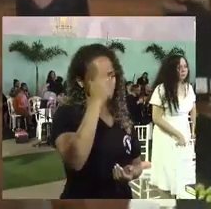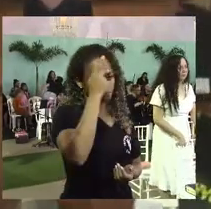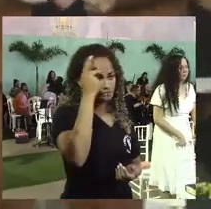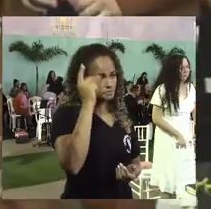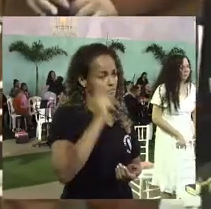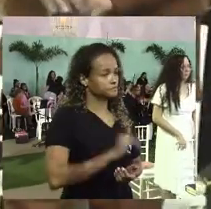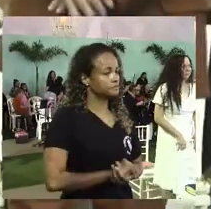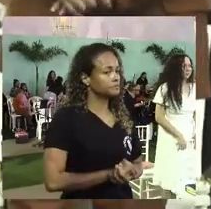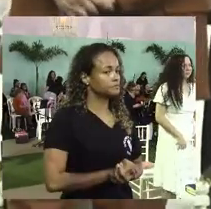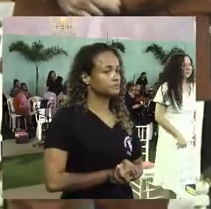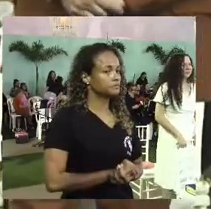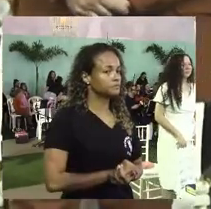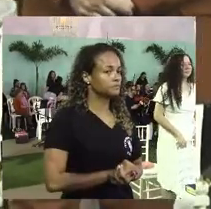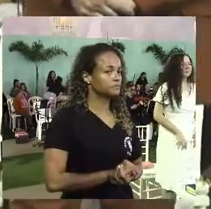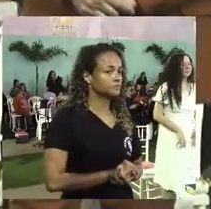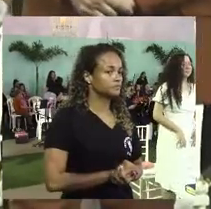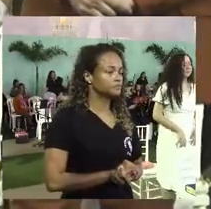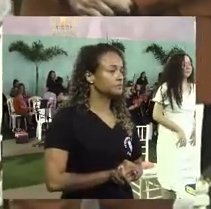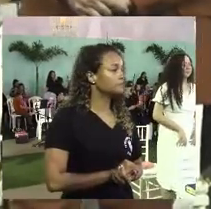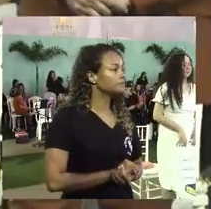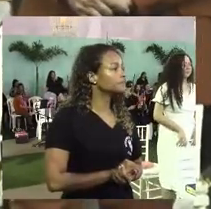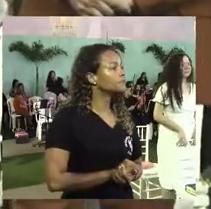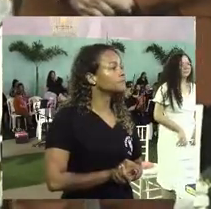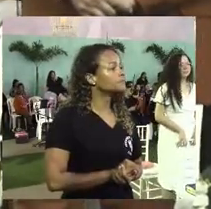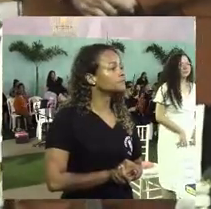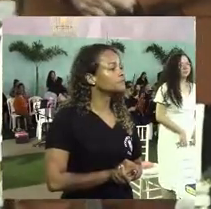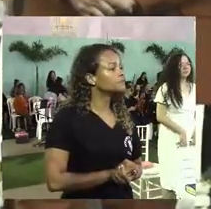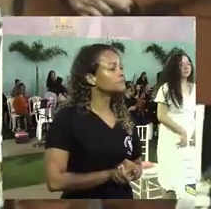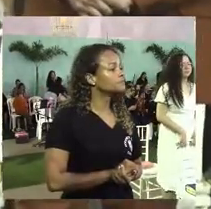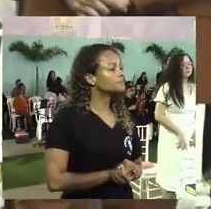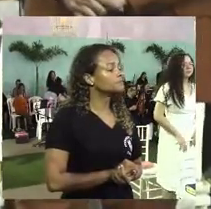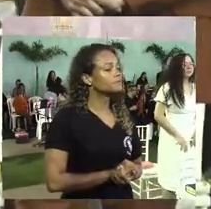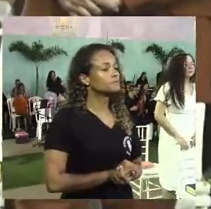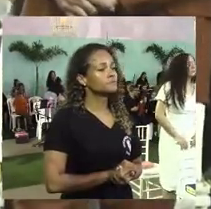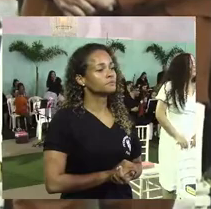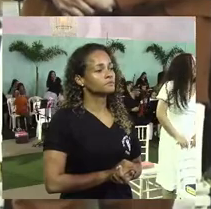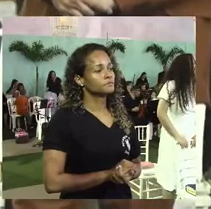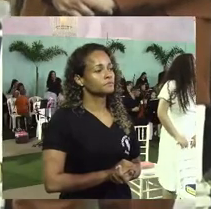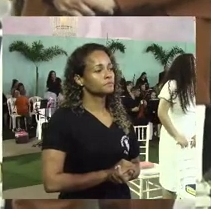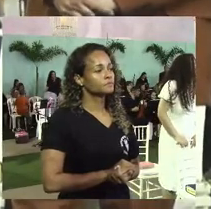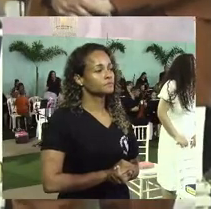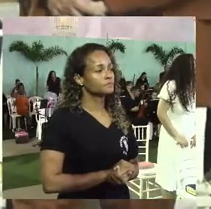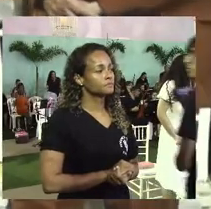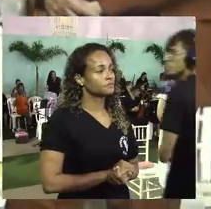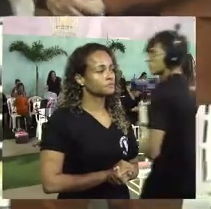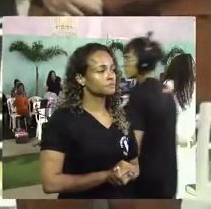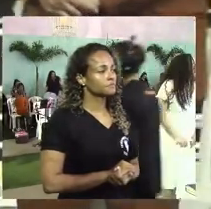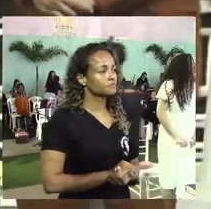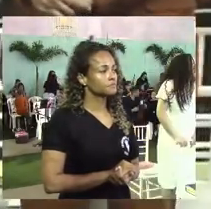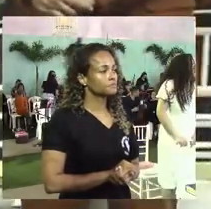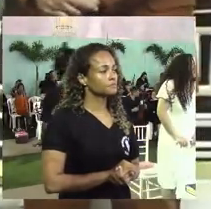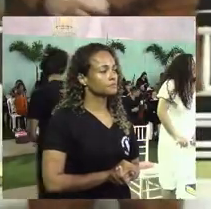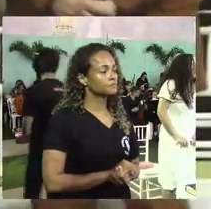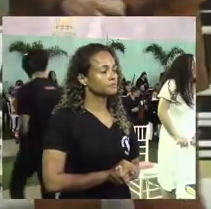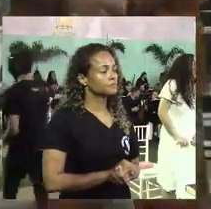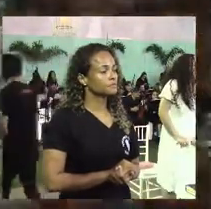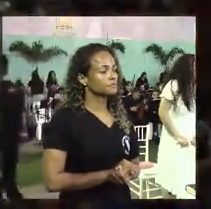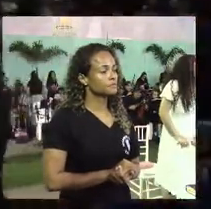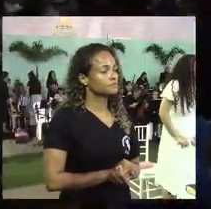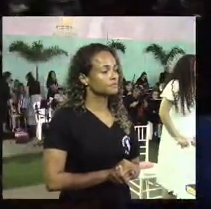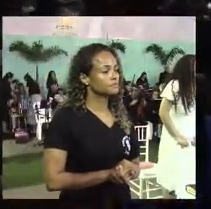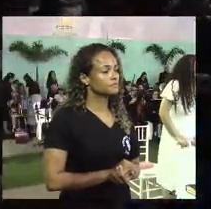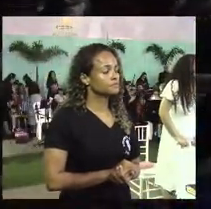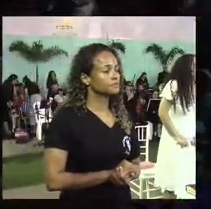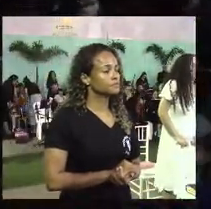ribacado três lá de bom lá do fundo lá na lateral Quem tá na rua no hotel Onde tiver no